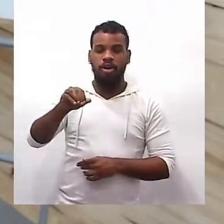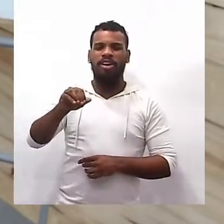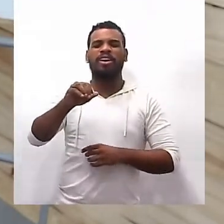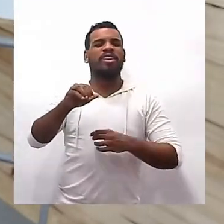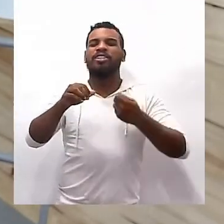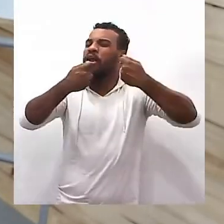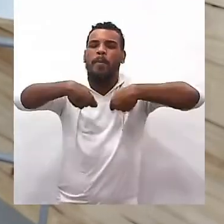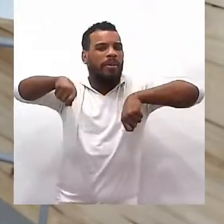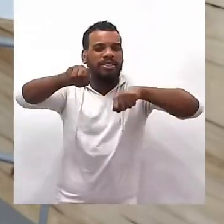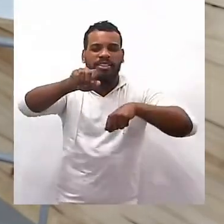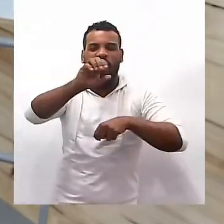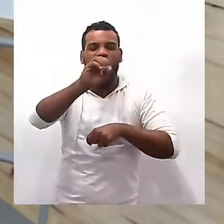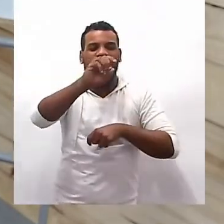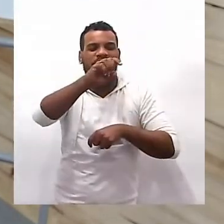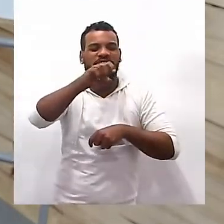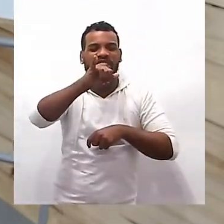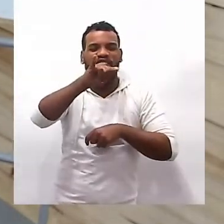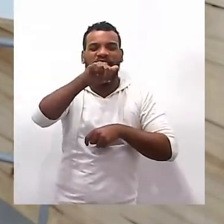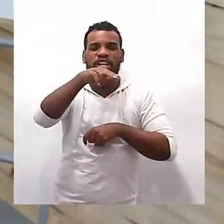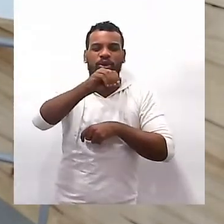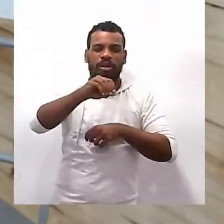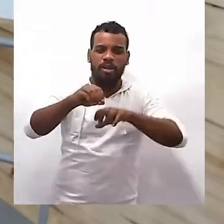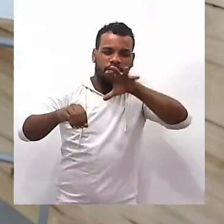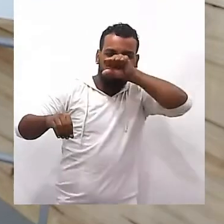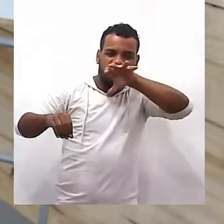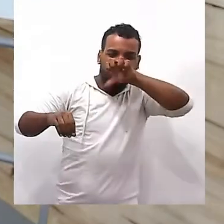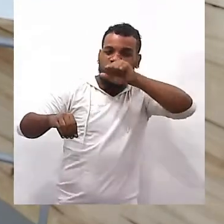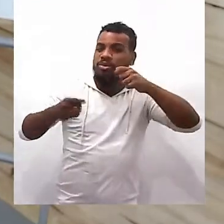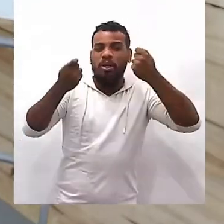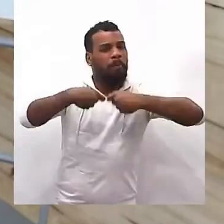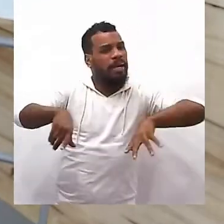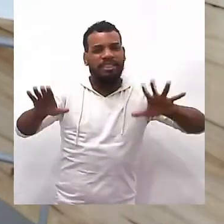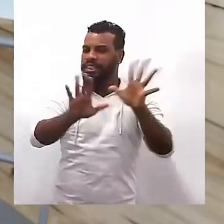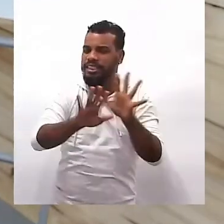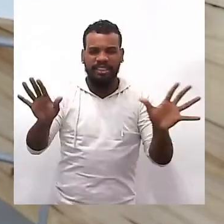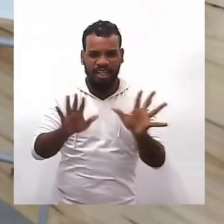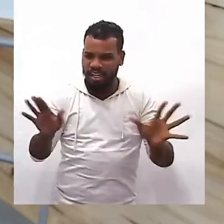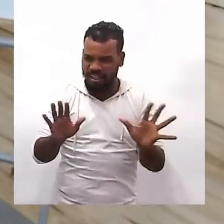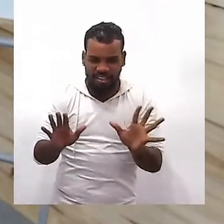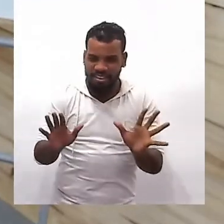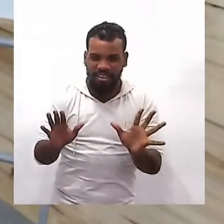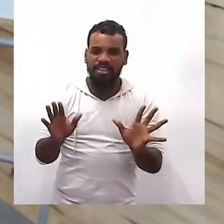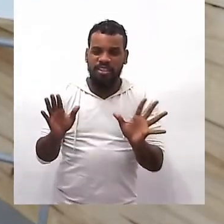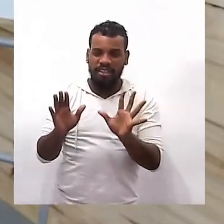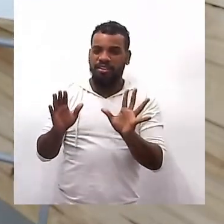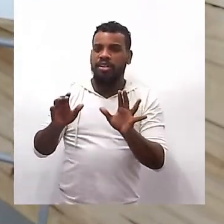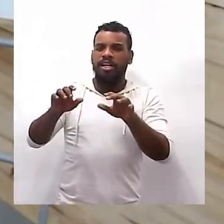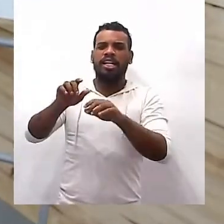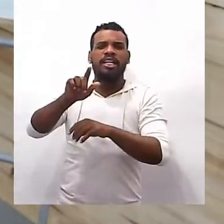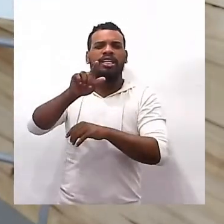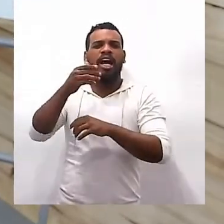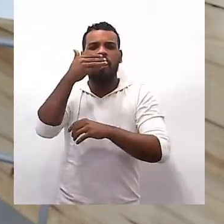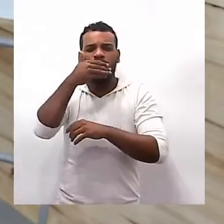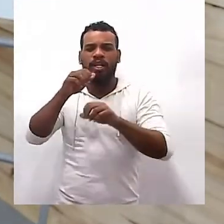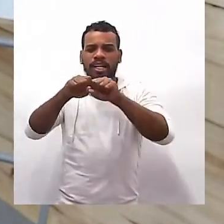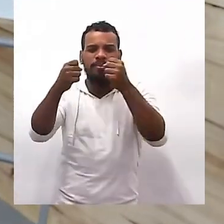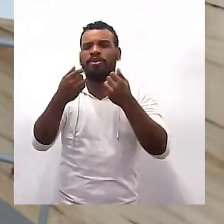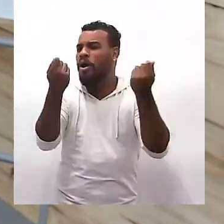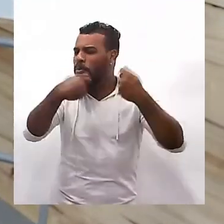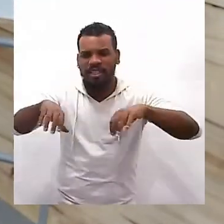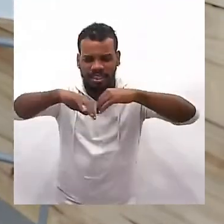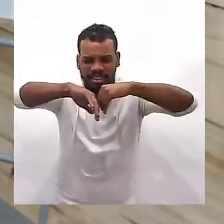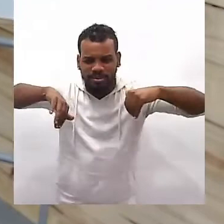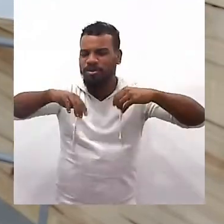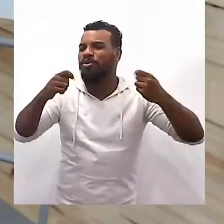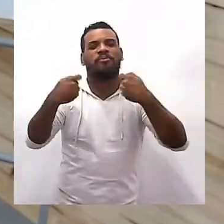não usa oxigênio para produzir energia. Não usa oxigênio para quebrar glicose. Se não usa oxigênio,